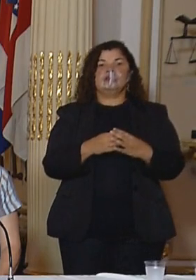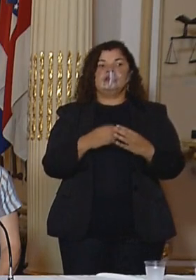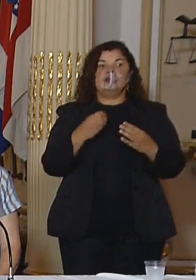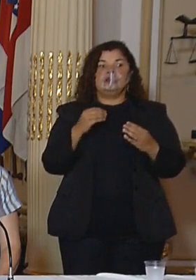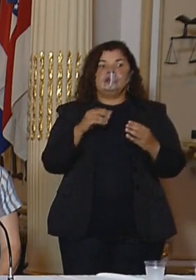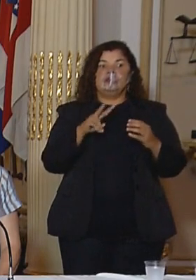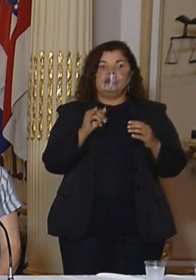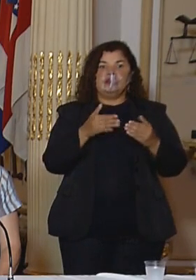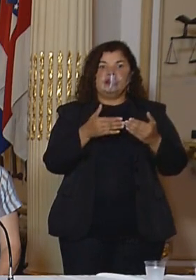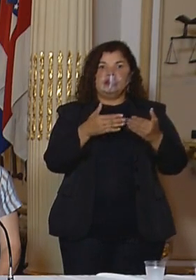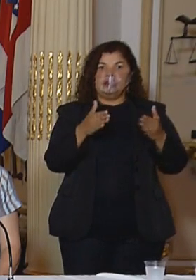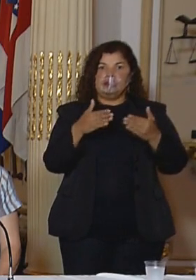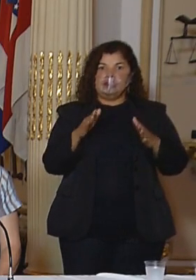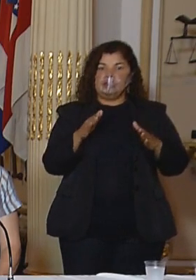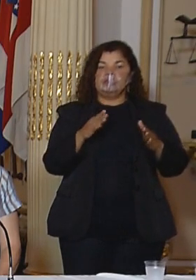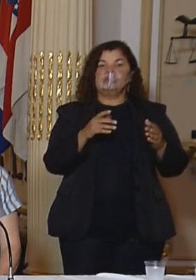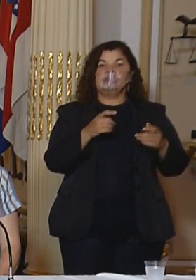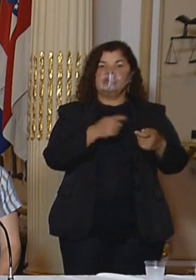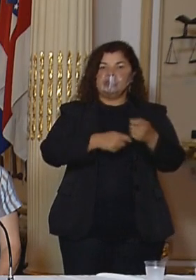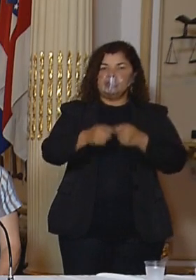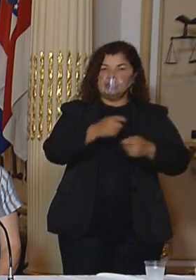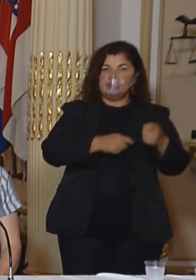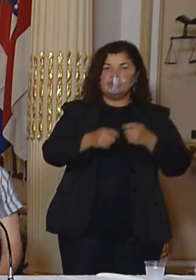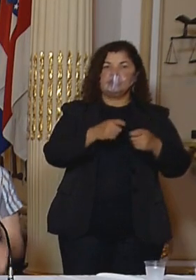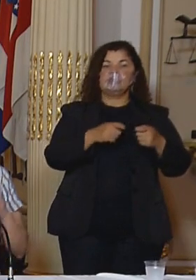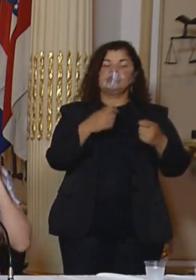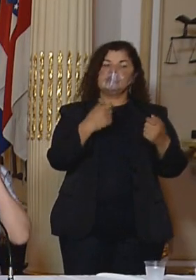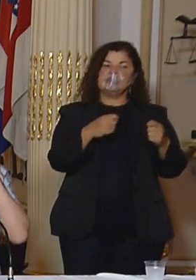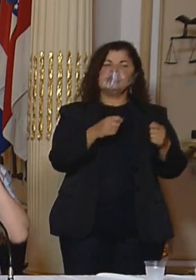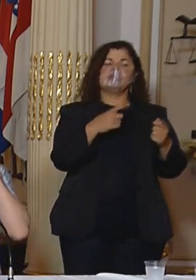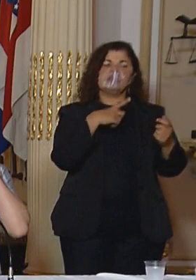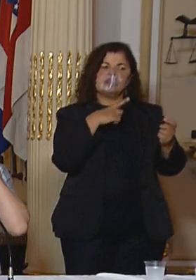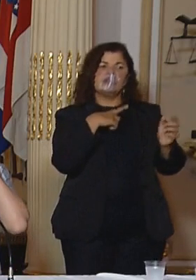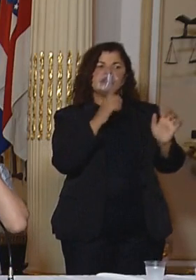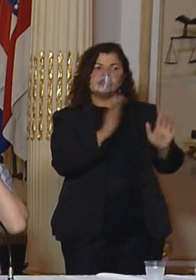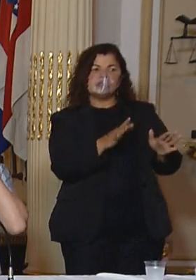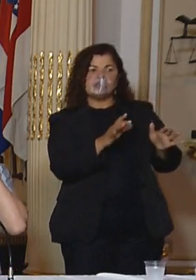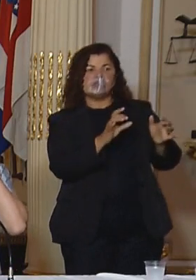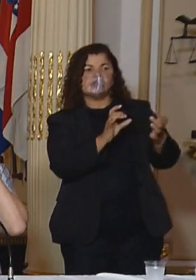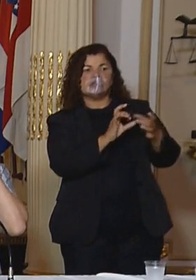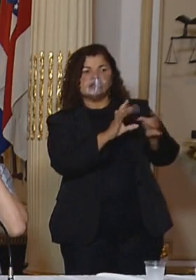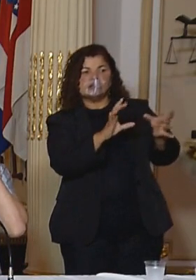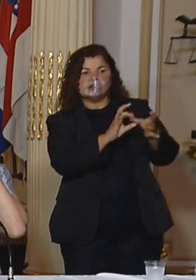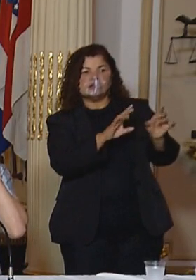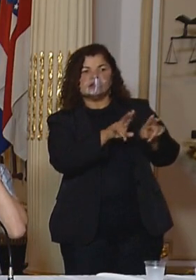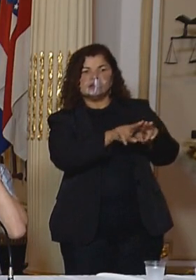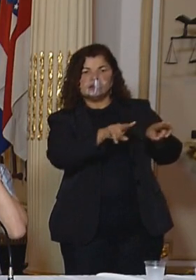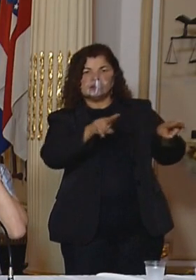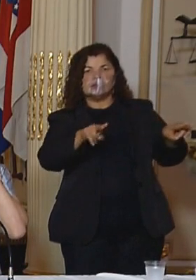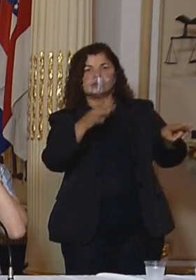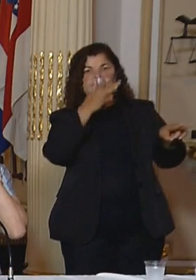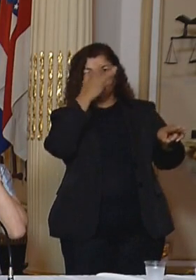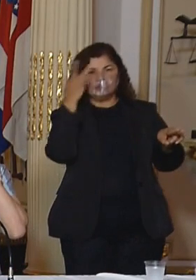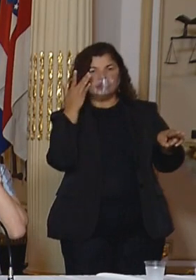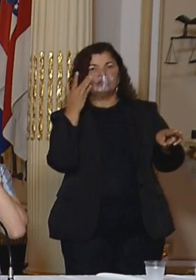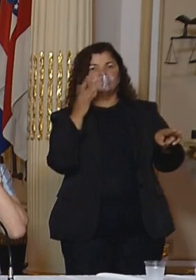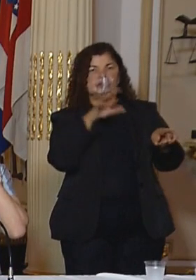abertura, a gente deve estar já com alguma folga, né, desses leitos de UTI.